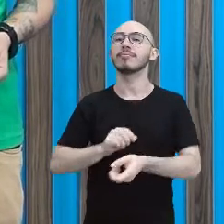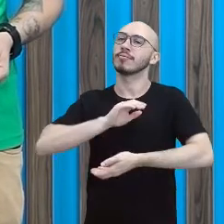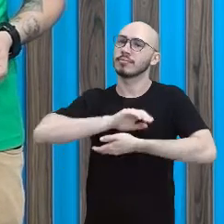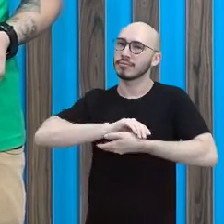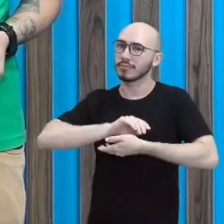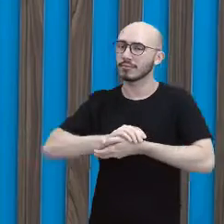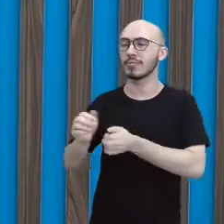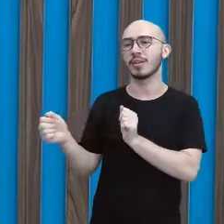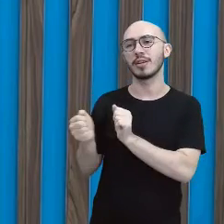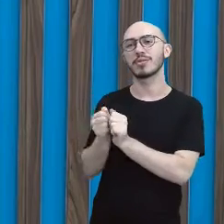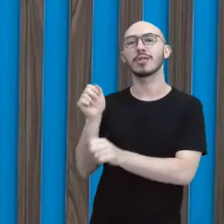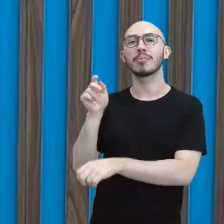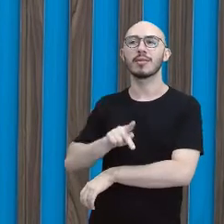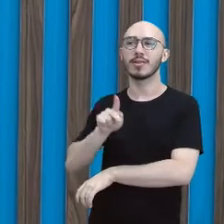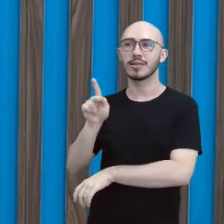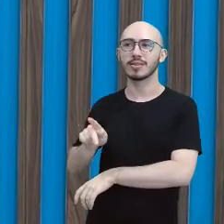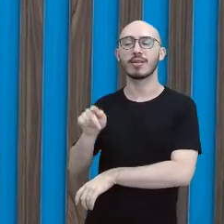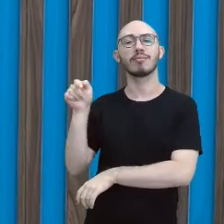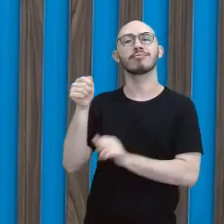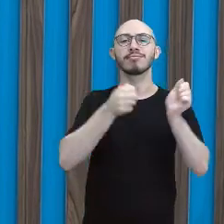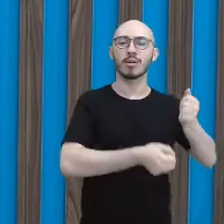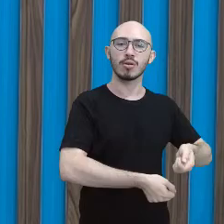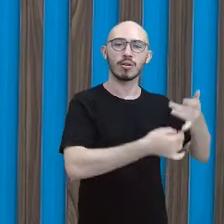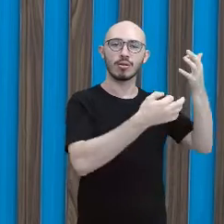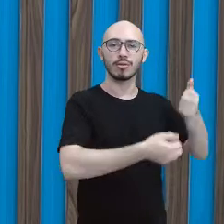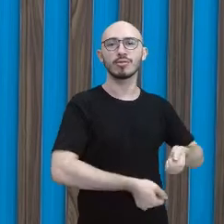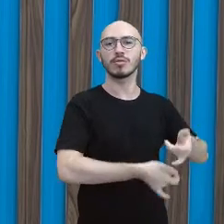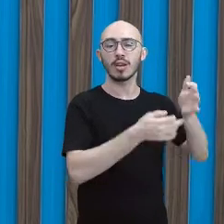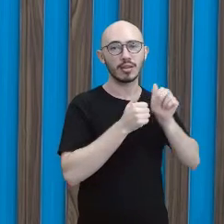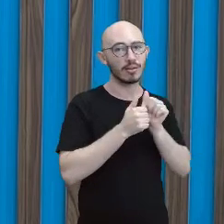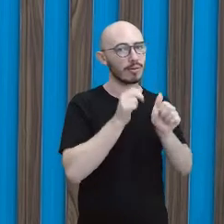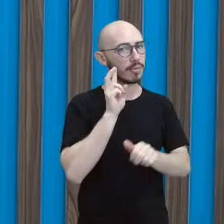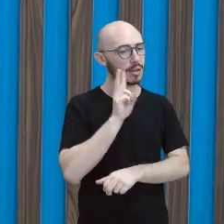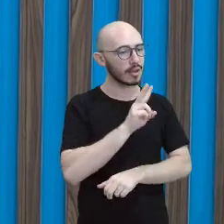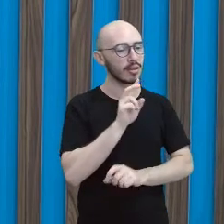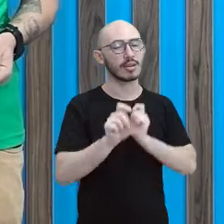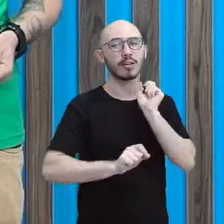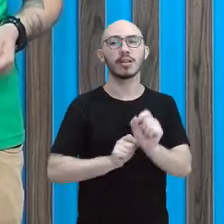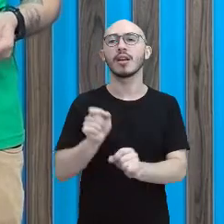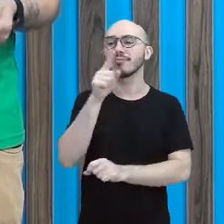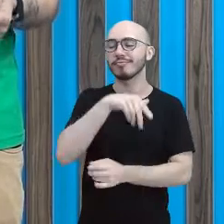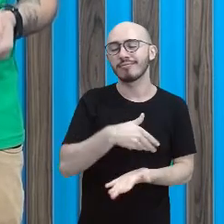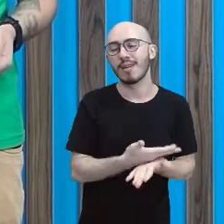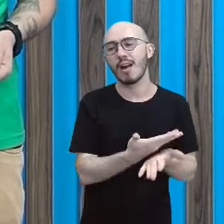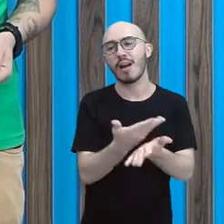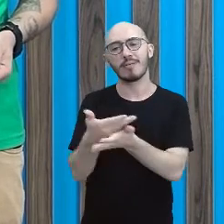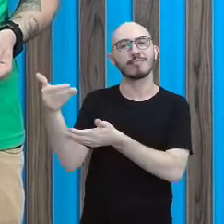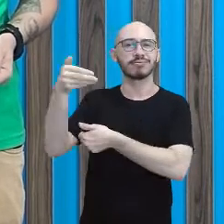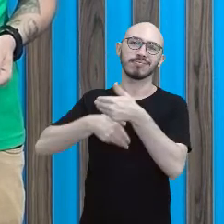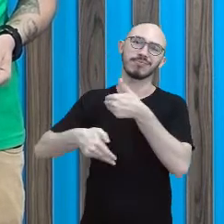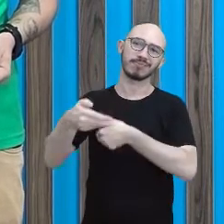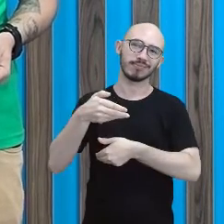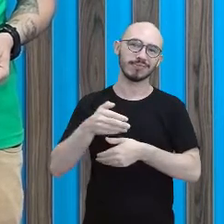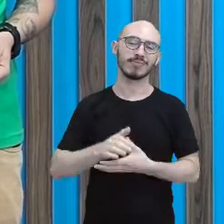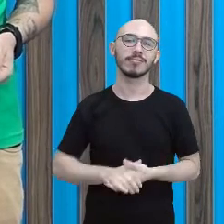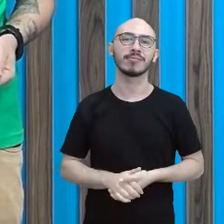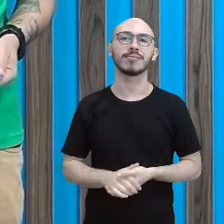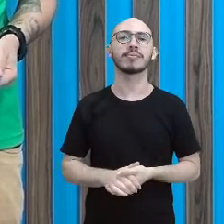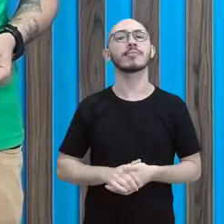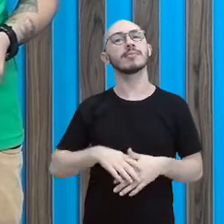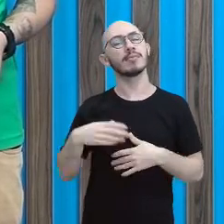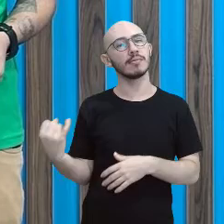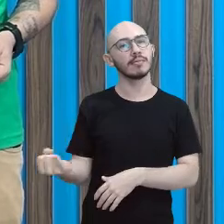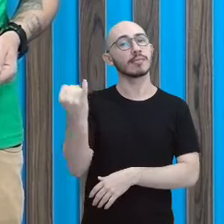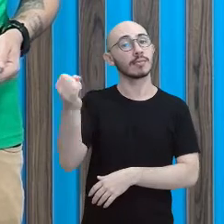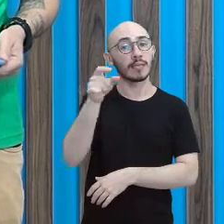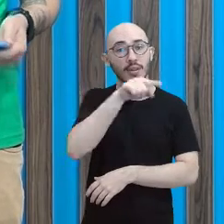aqui com a professora Briane é que ela vai ficar ali moderando o chat para a gente fazer a aula cada vez mais participativa, tá certo? Então é importante que